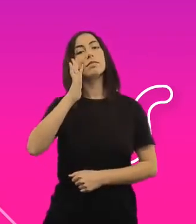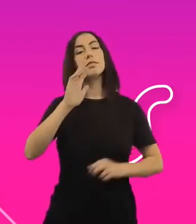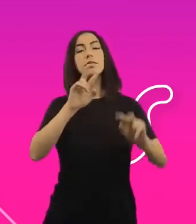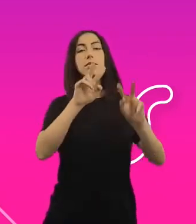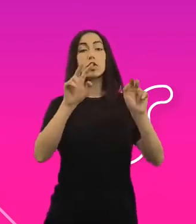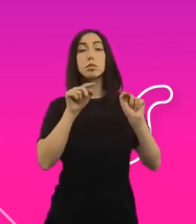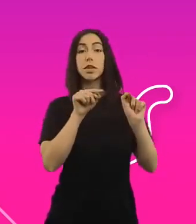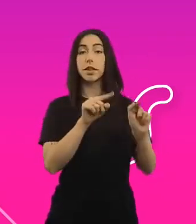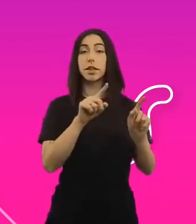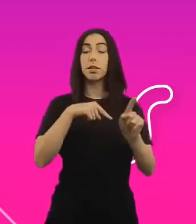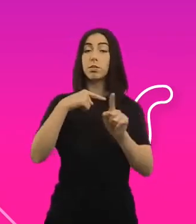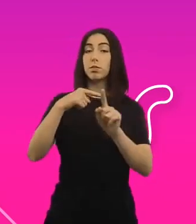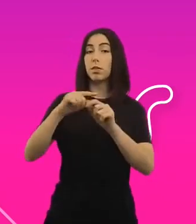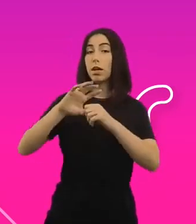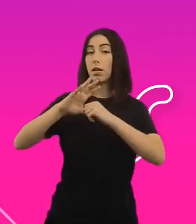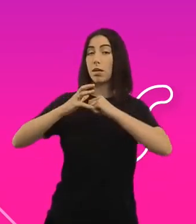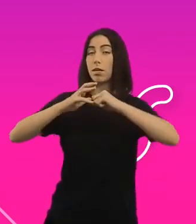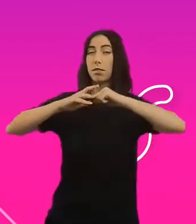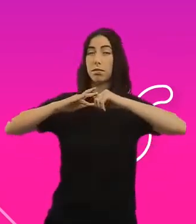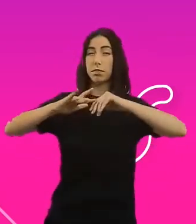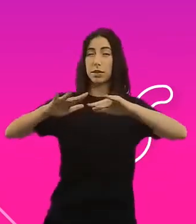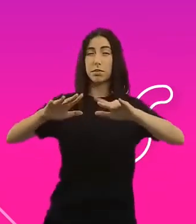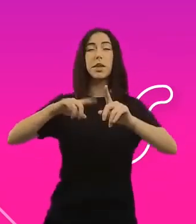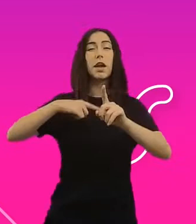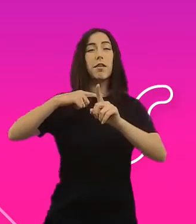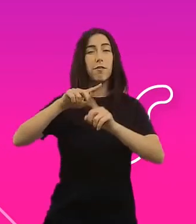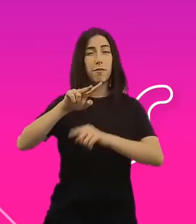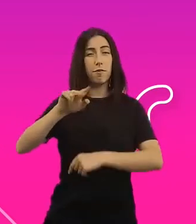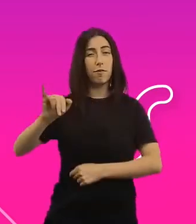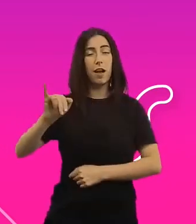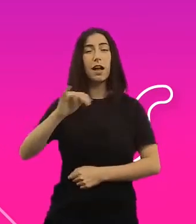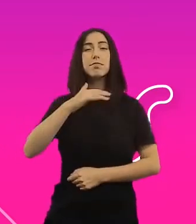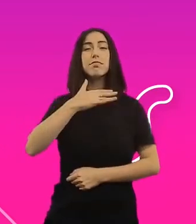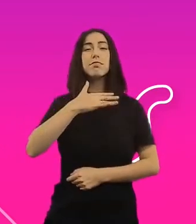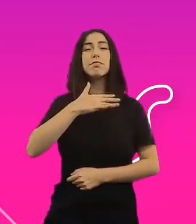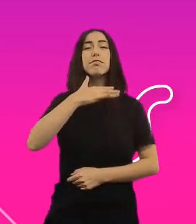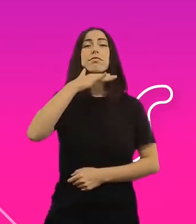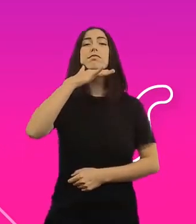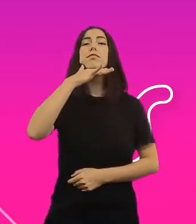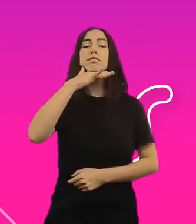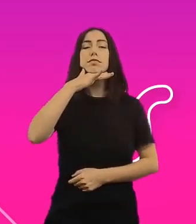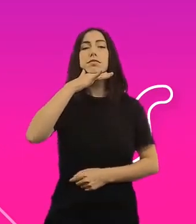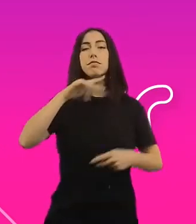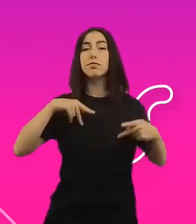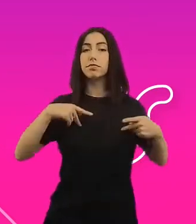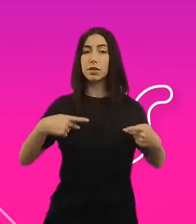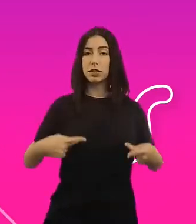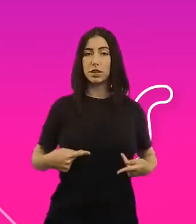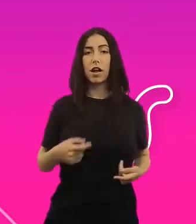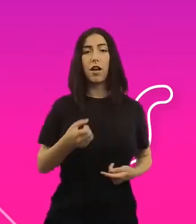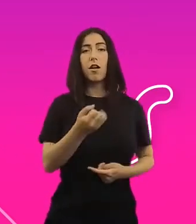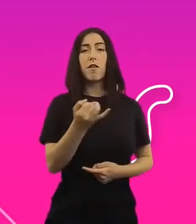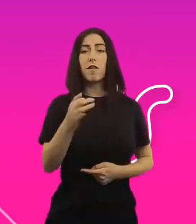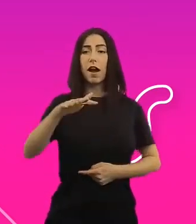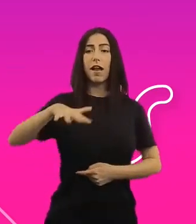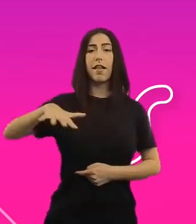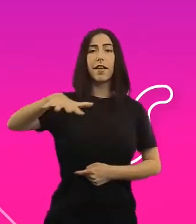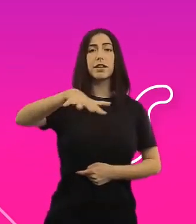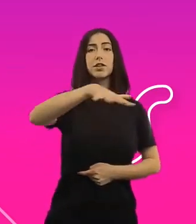gerar uma crise humanitária em muitas regiões, cujos reflexos a gente ainda nem viu,